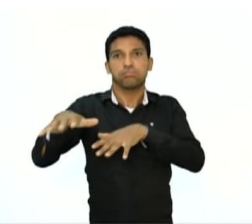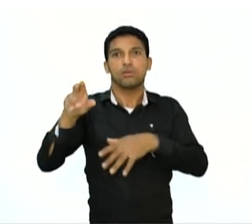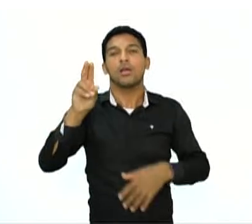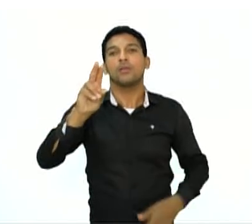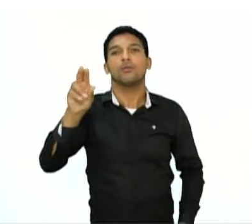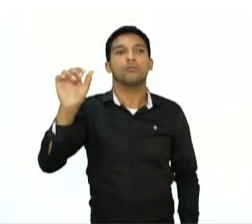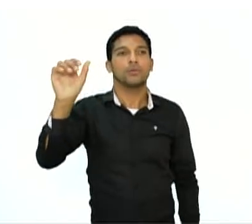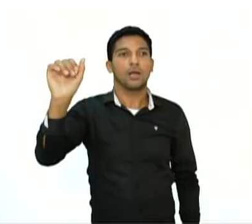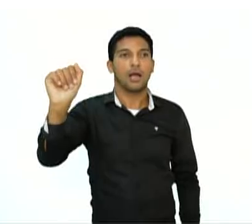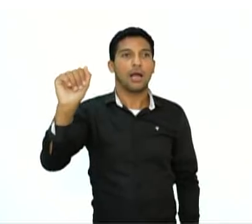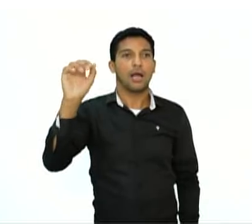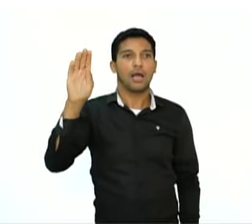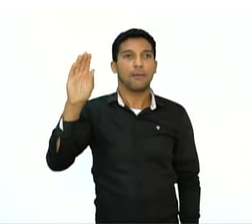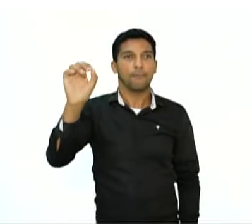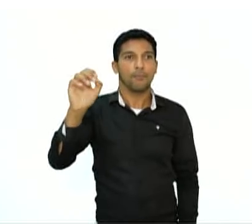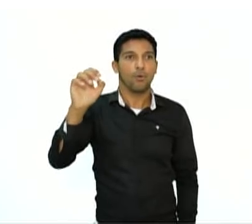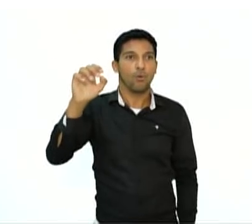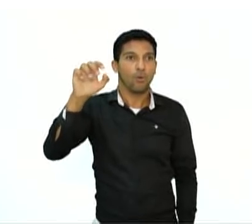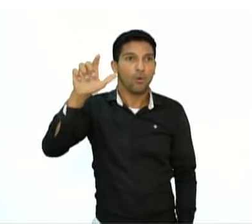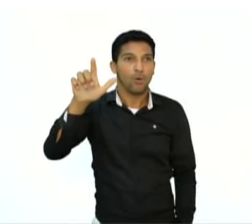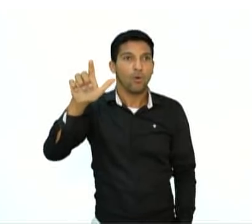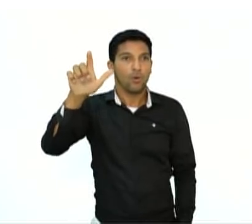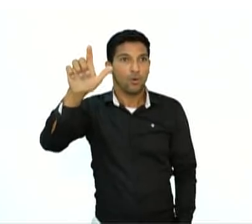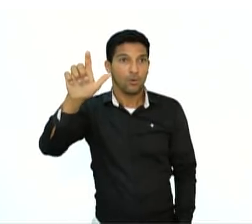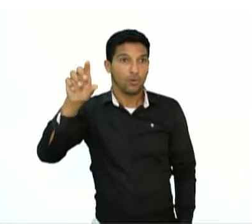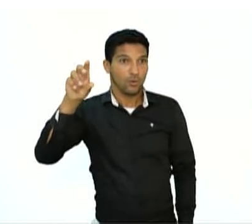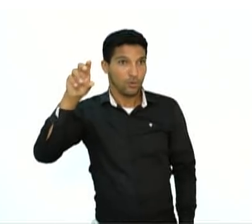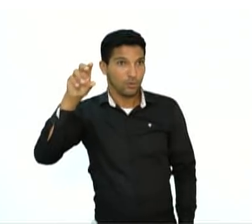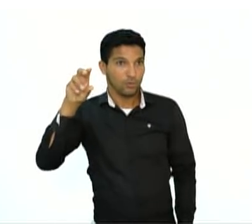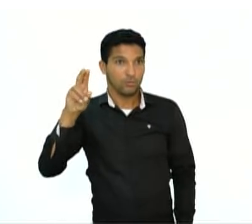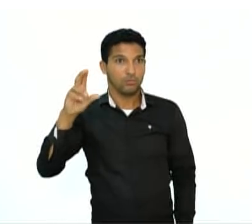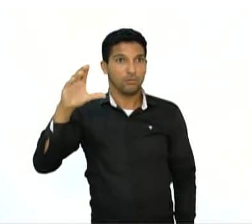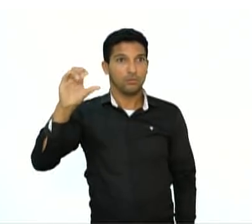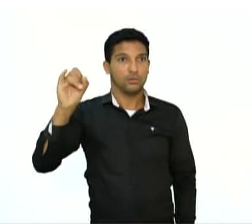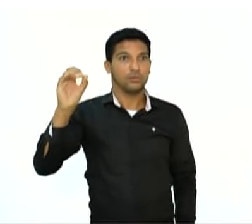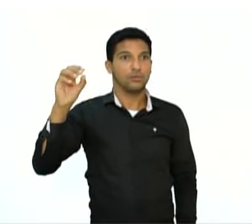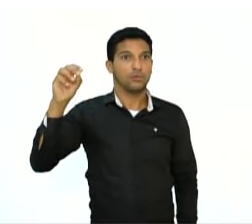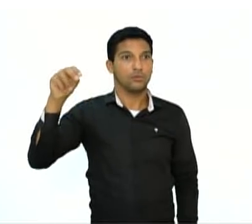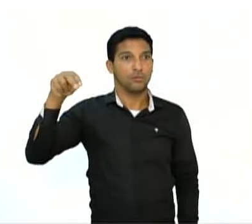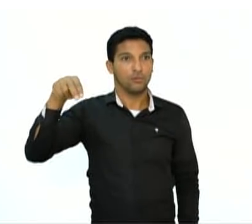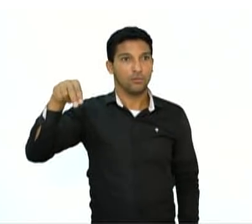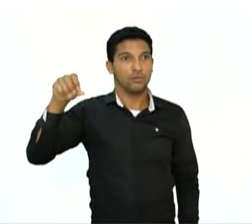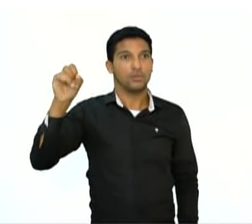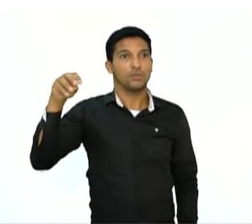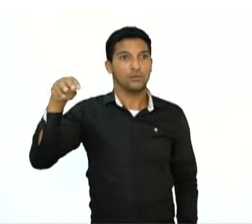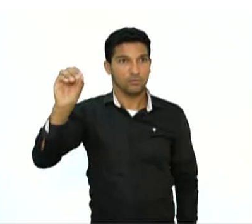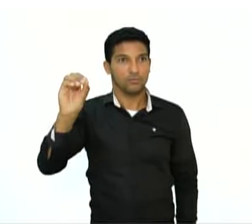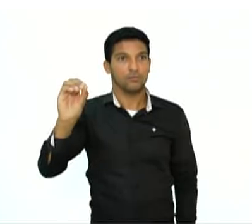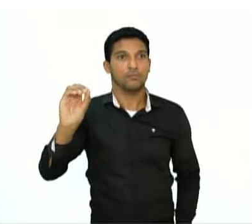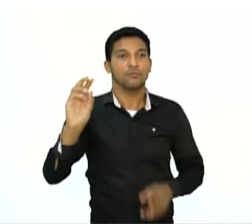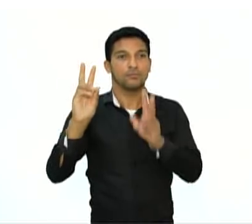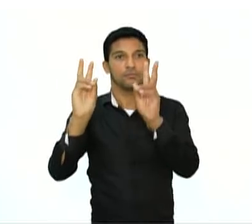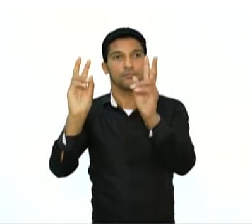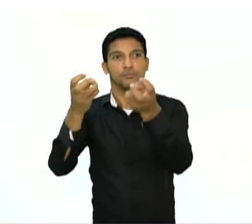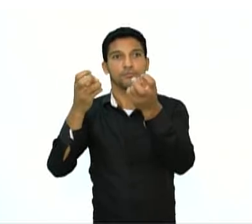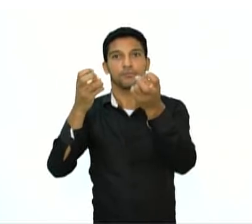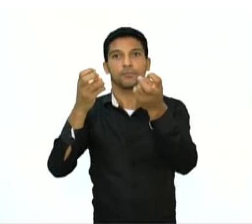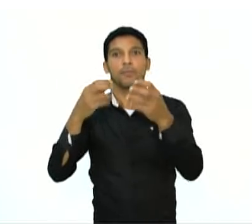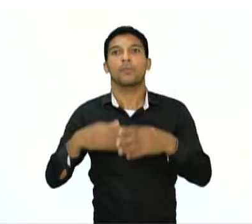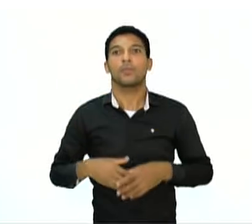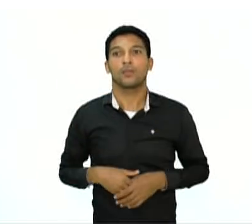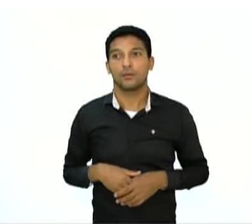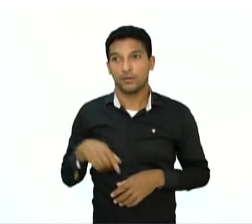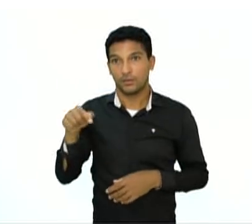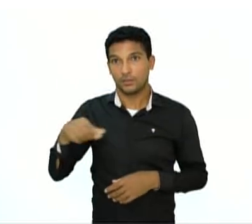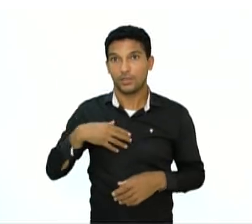algumas leis, a gente falou da lei do ventre livre, lei Eusébio de Queiroz, lei dos sexagenários, e aí nesse período, enquanto algumas